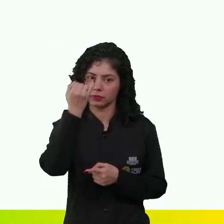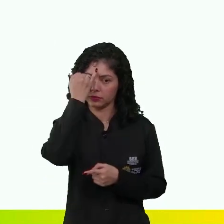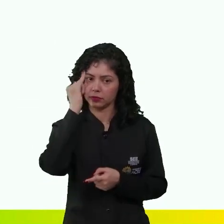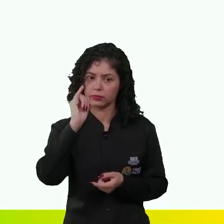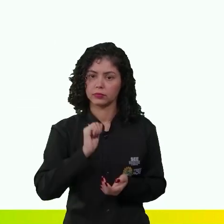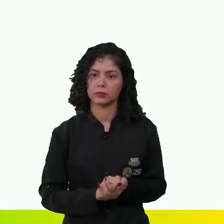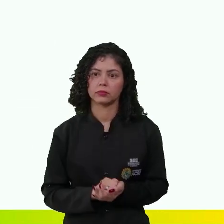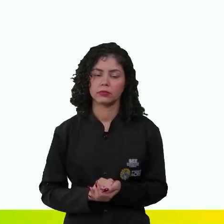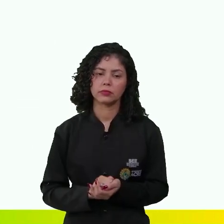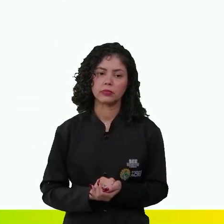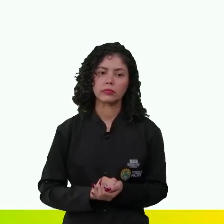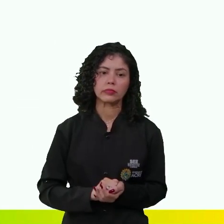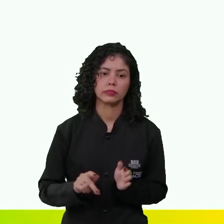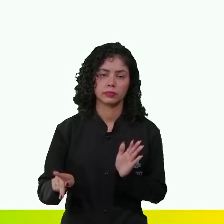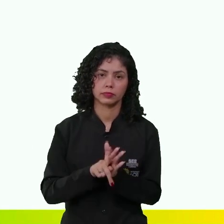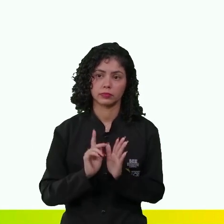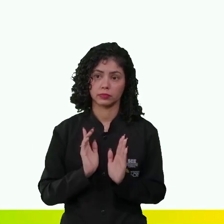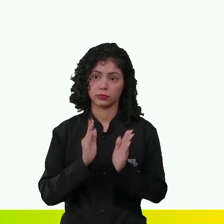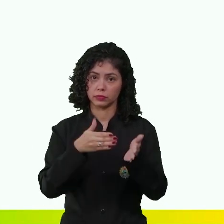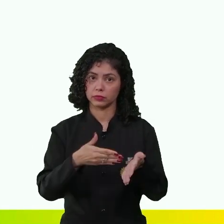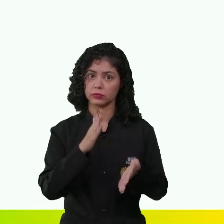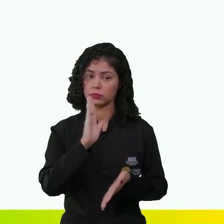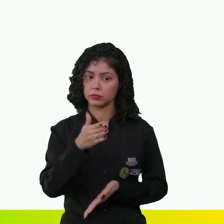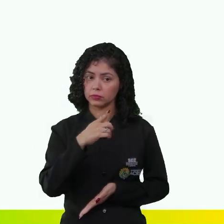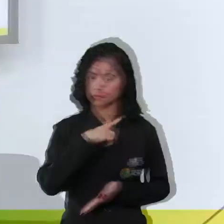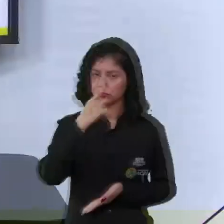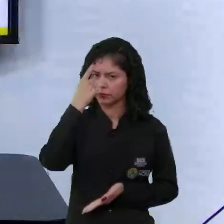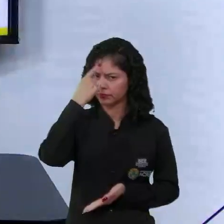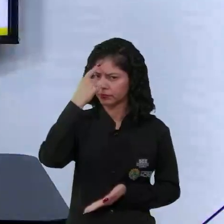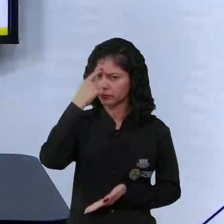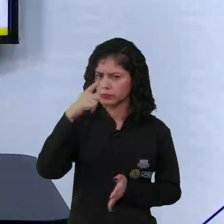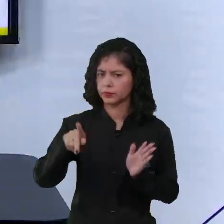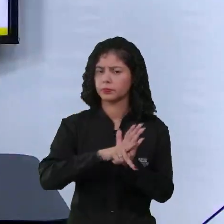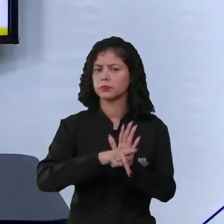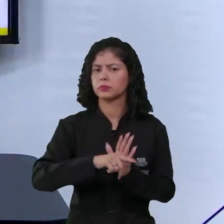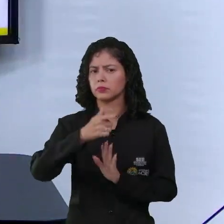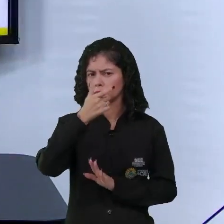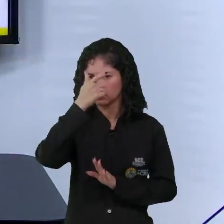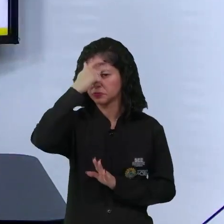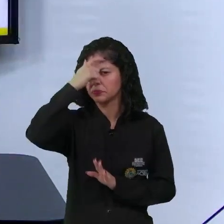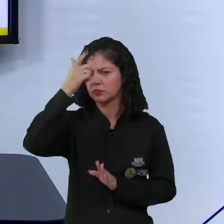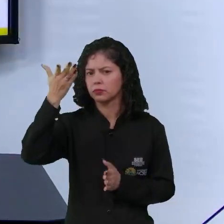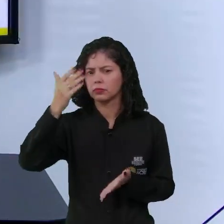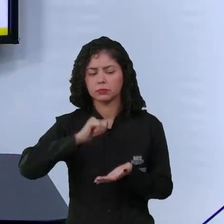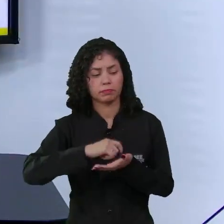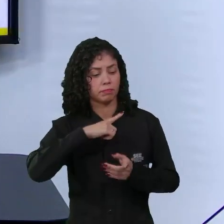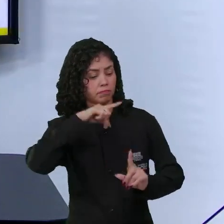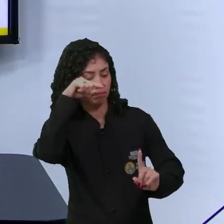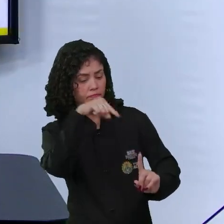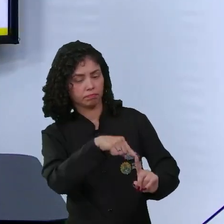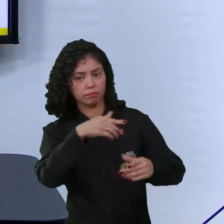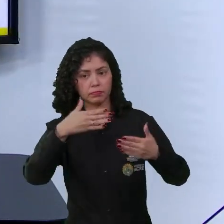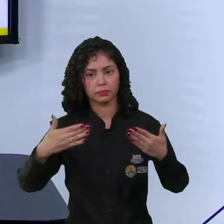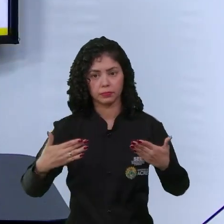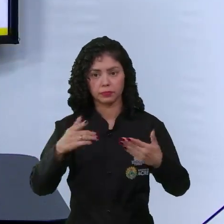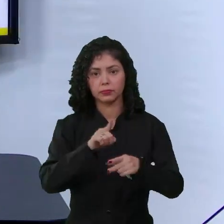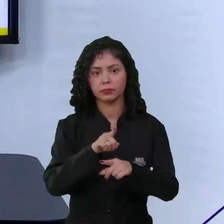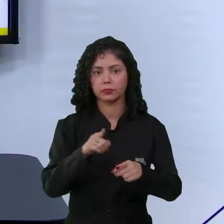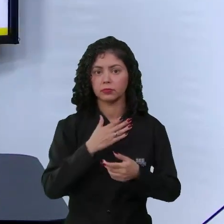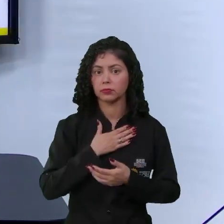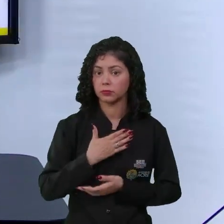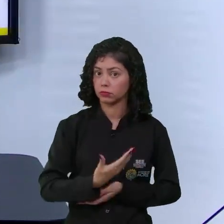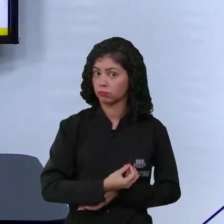Ideia pré-concebida de forma. Então, eu já tenho uma forma estabelecida. Tipo, tem que ser a forma assim. Se é a